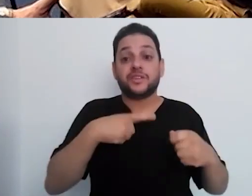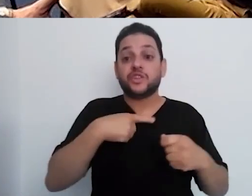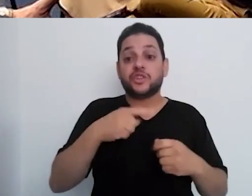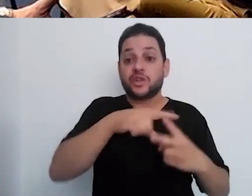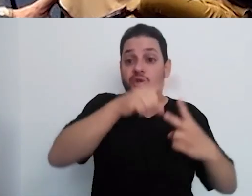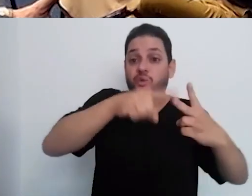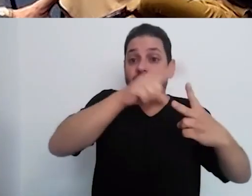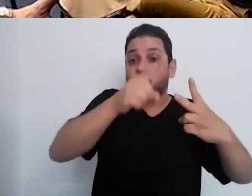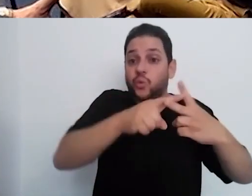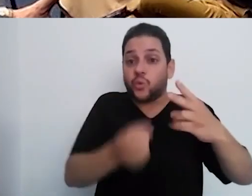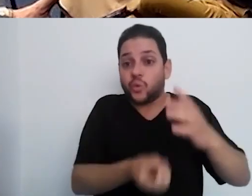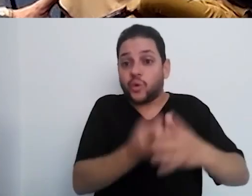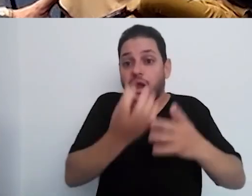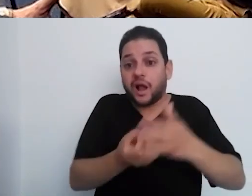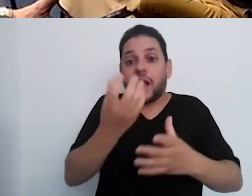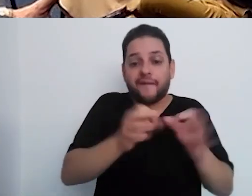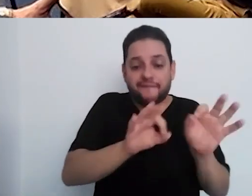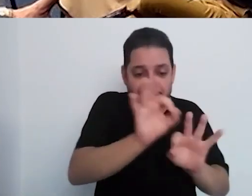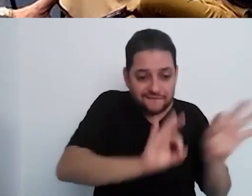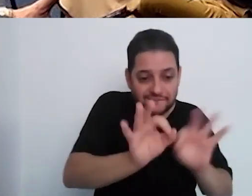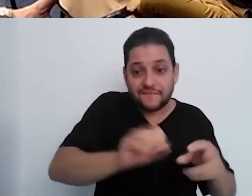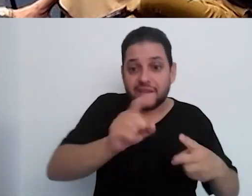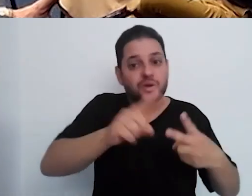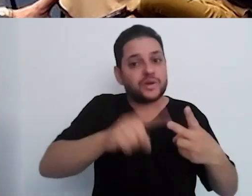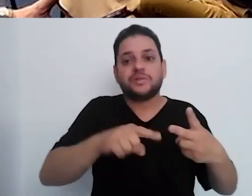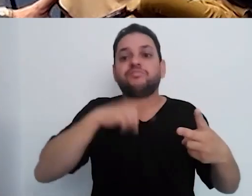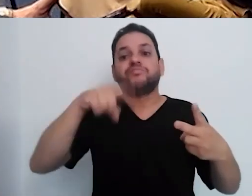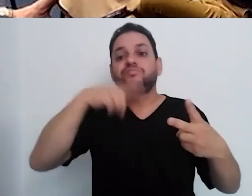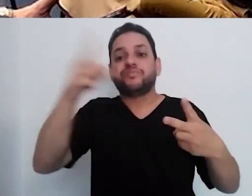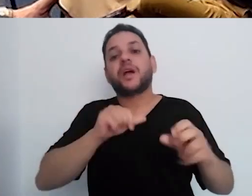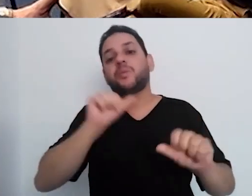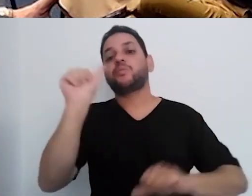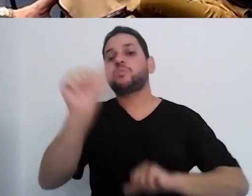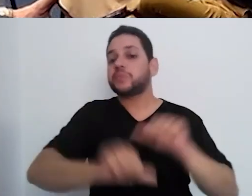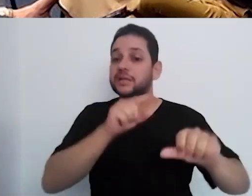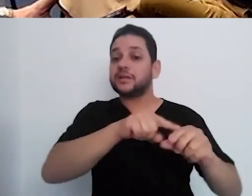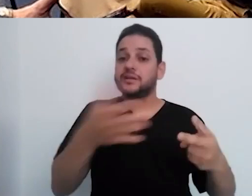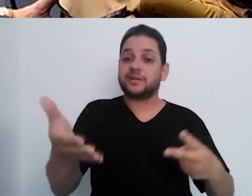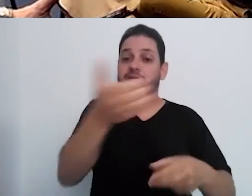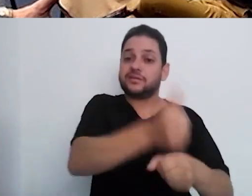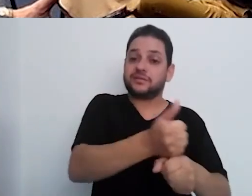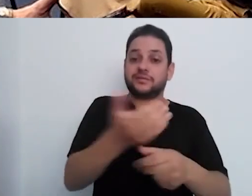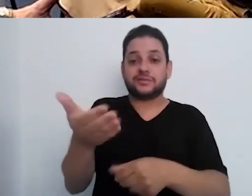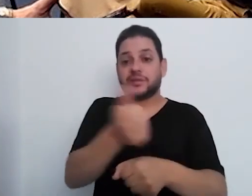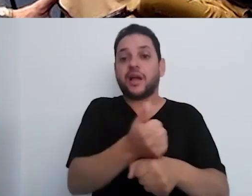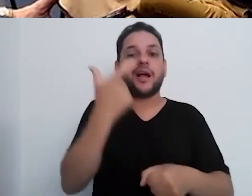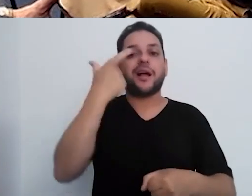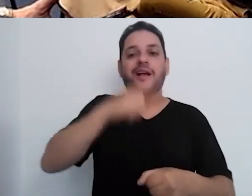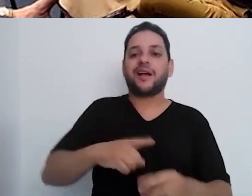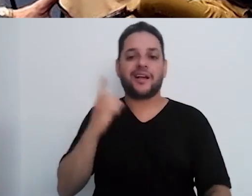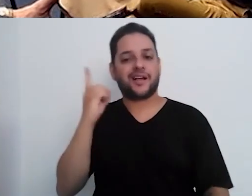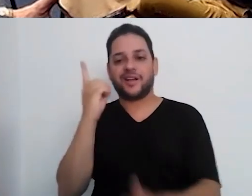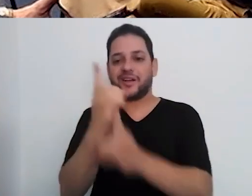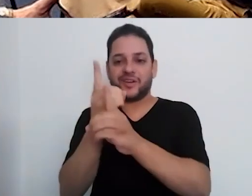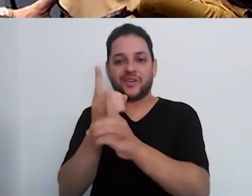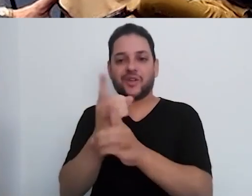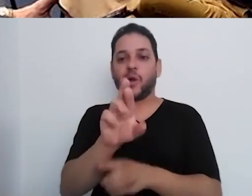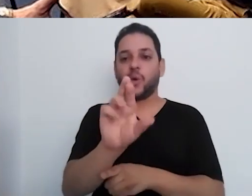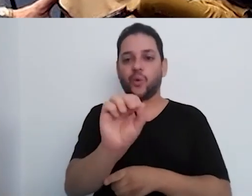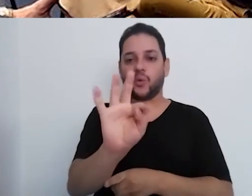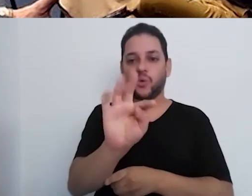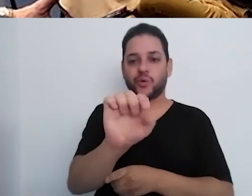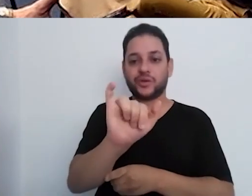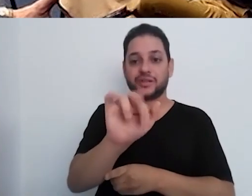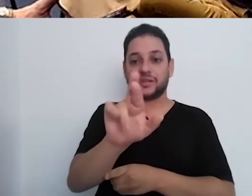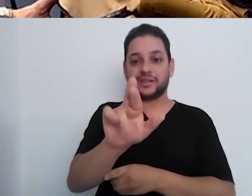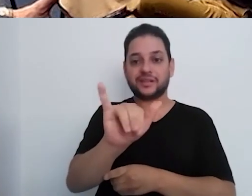conseguiam fazer, a gente trocou, aí a gente achou uma roteirista maravilhosa, adoraria que ela tivesse mais tempo para trabalhar com a gente, mas era